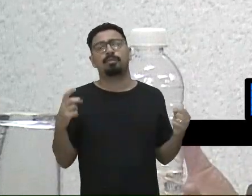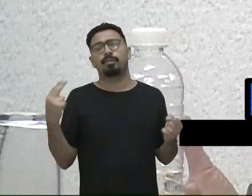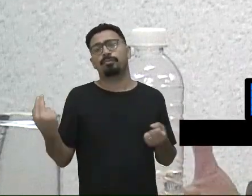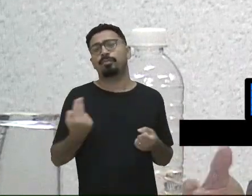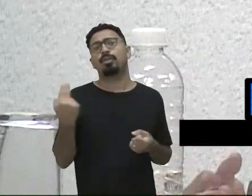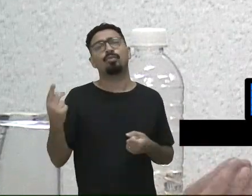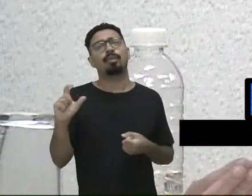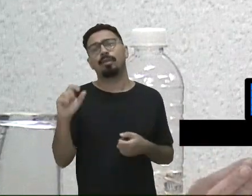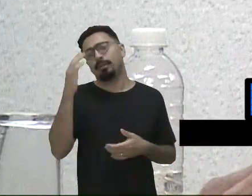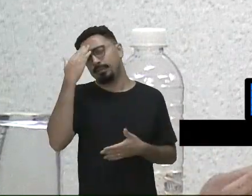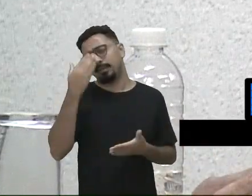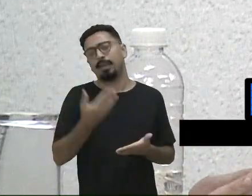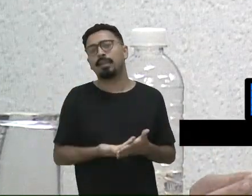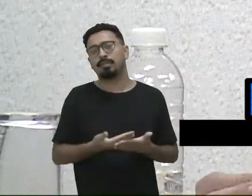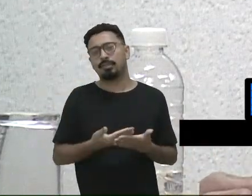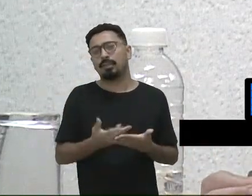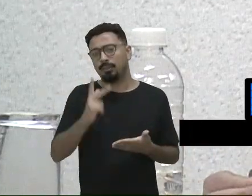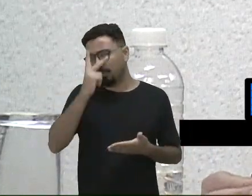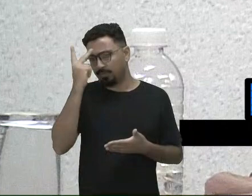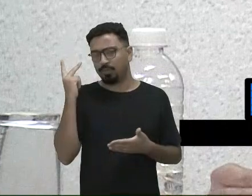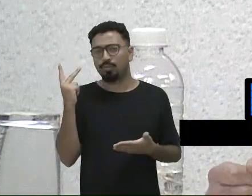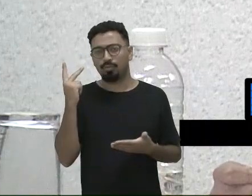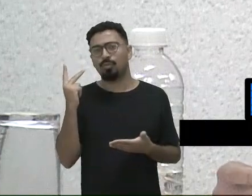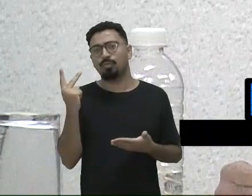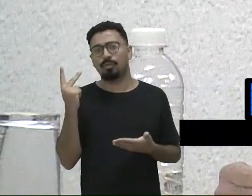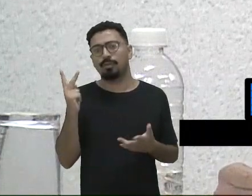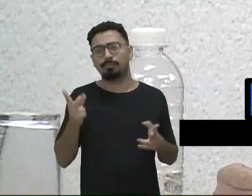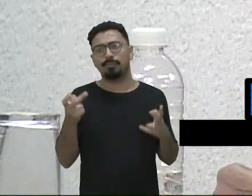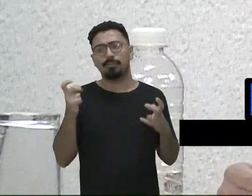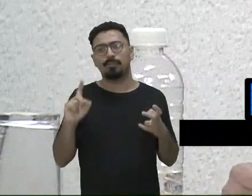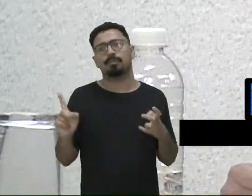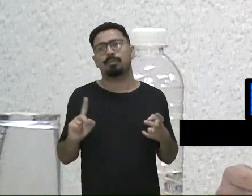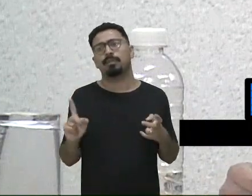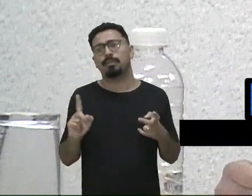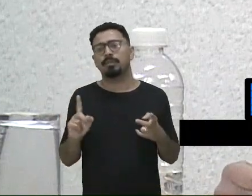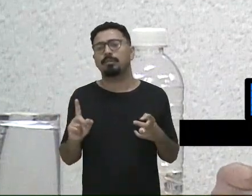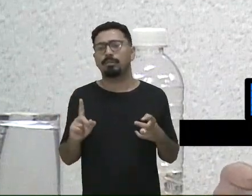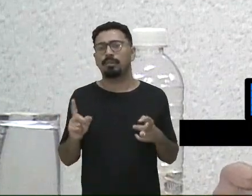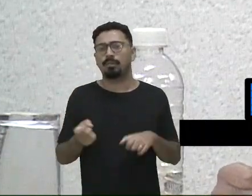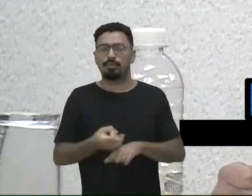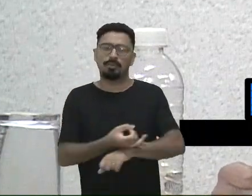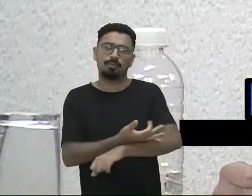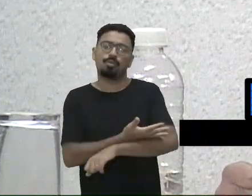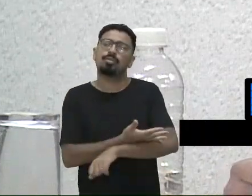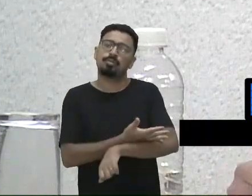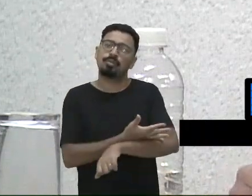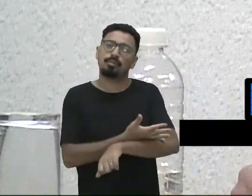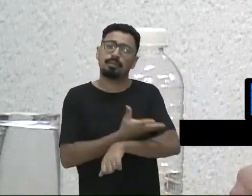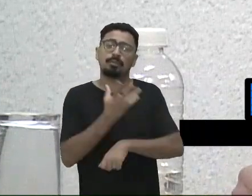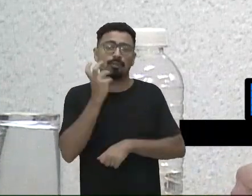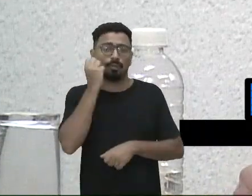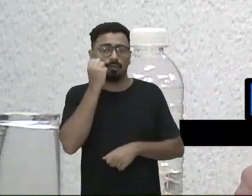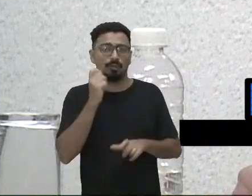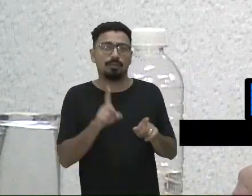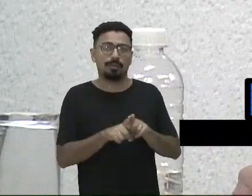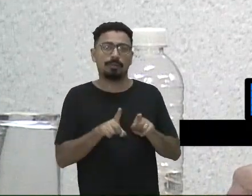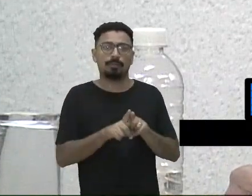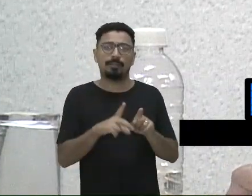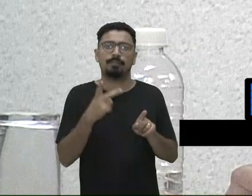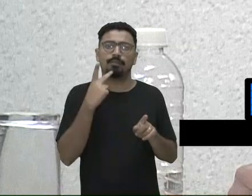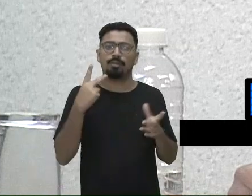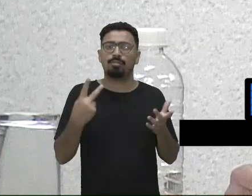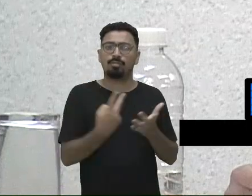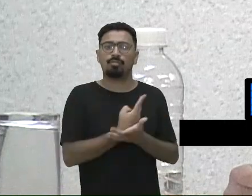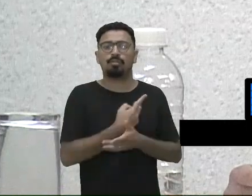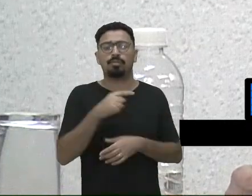pessoa não se toque, não se emocione, não se constranja a ouvir vários